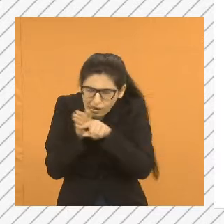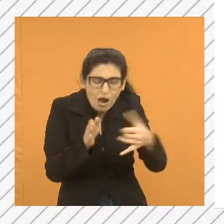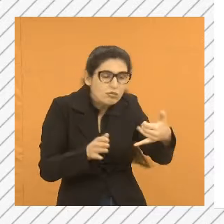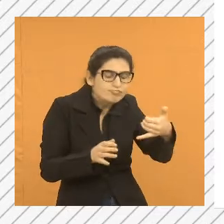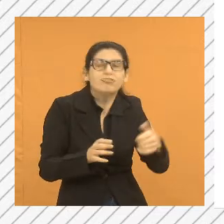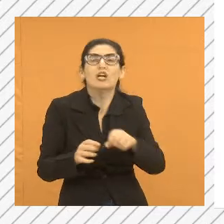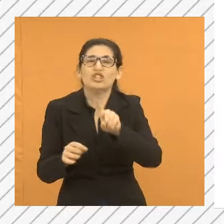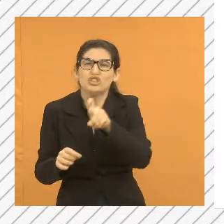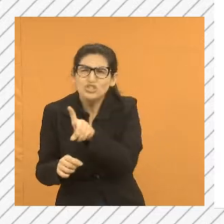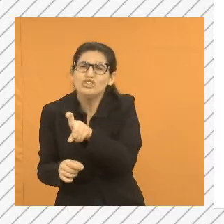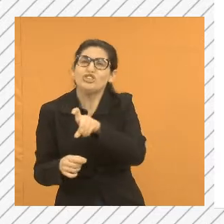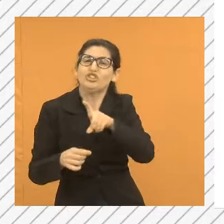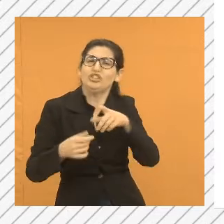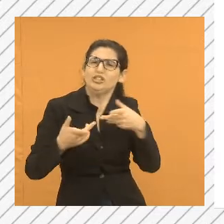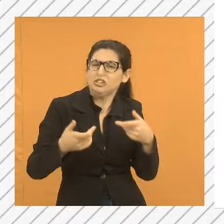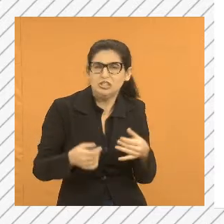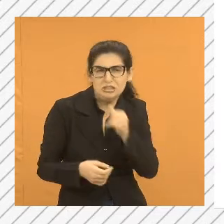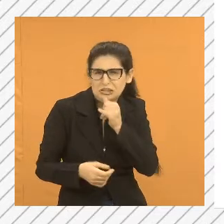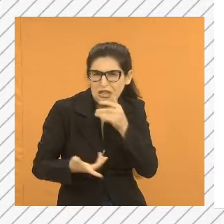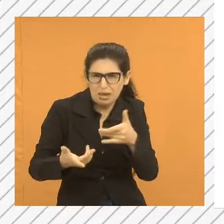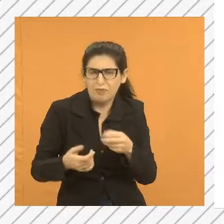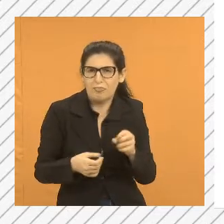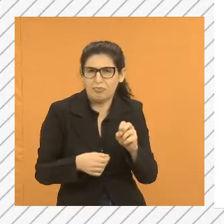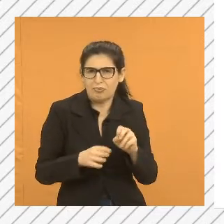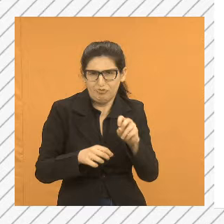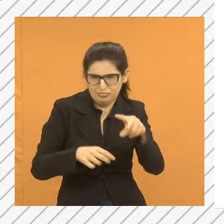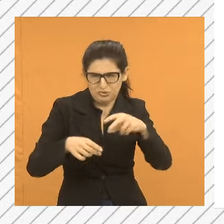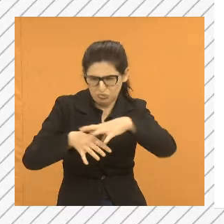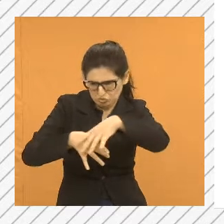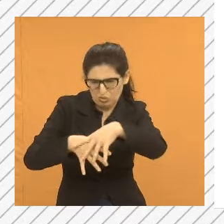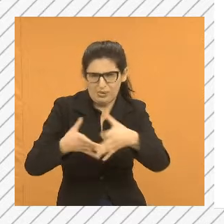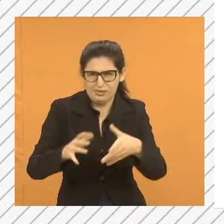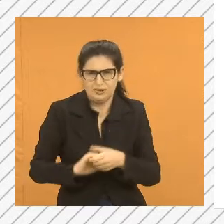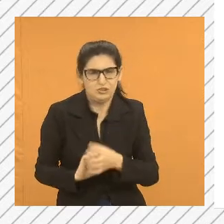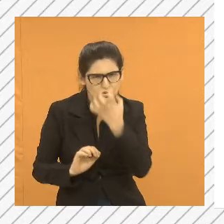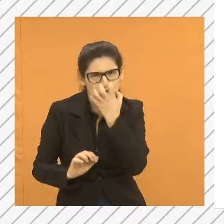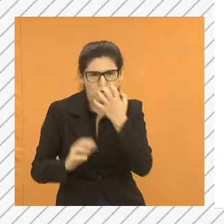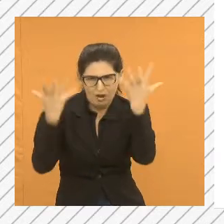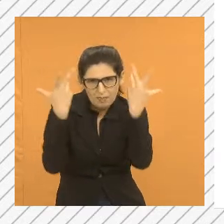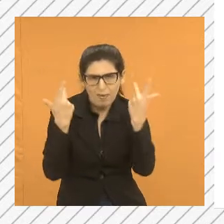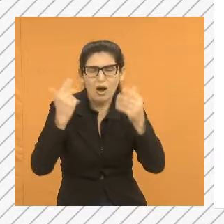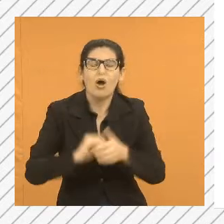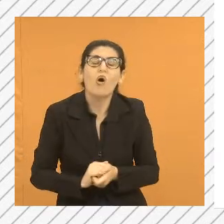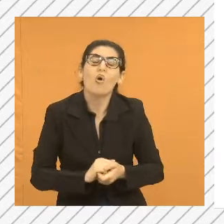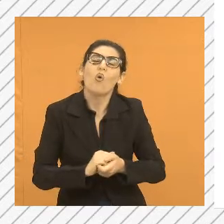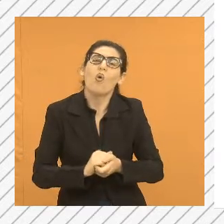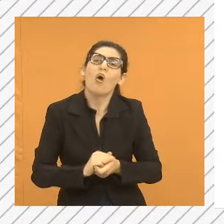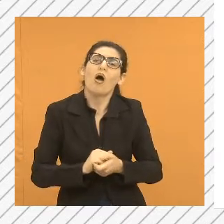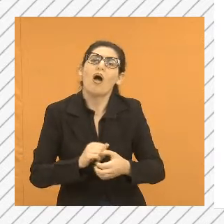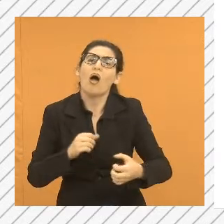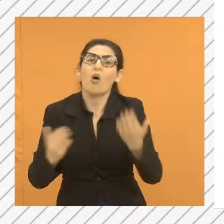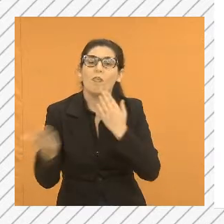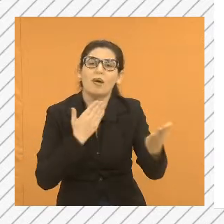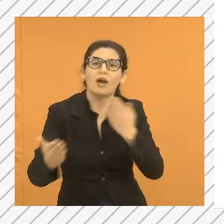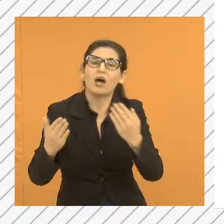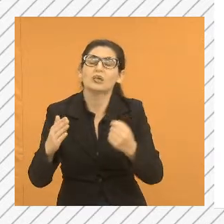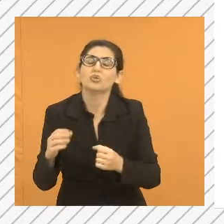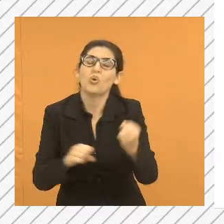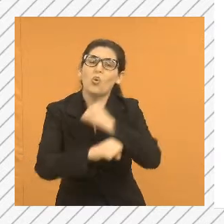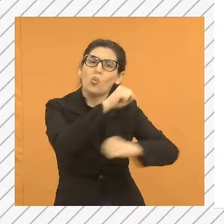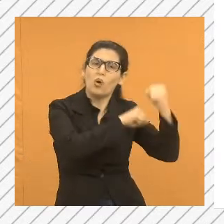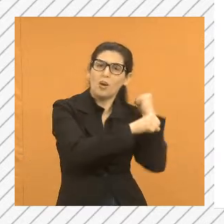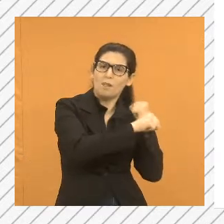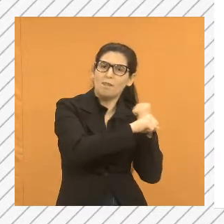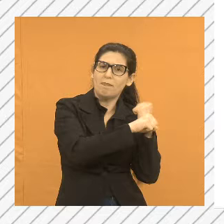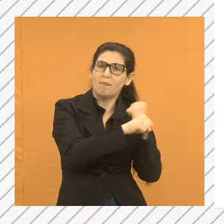reduziu quase que a 1/3 do que foi o ano passado, justamente por você aumentar